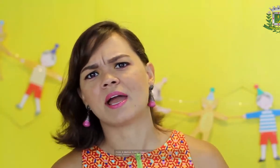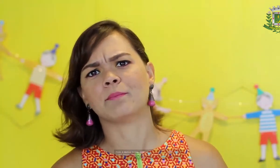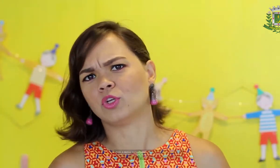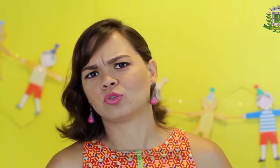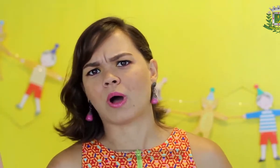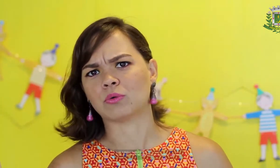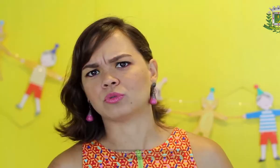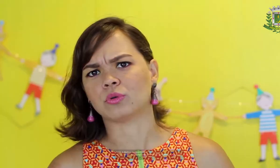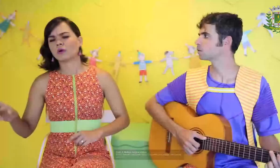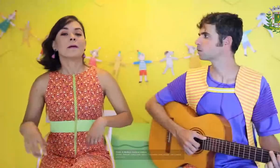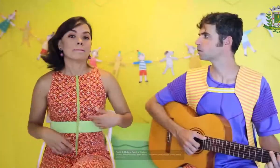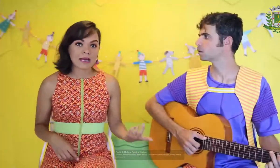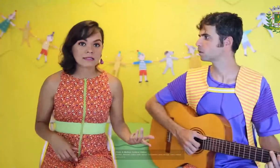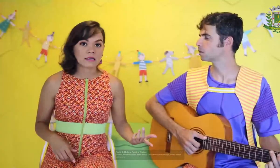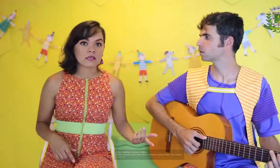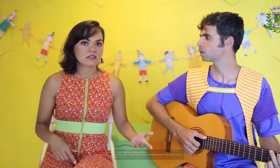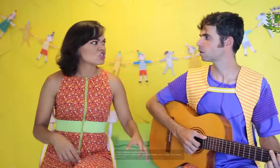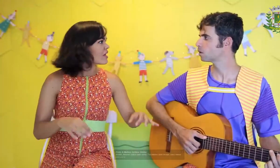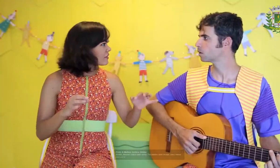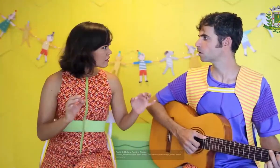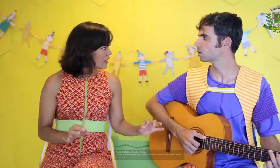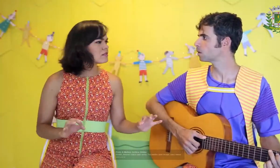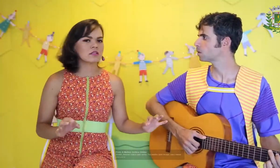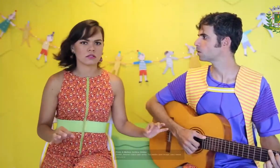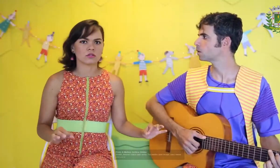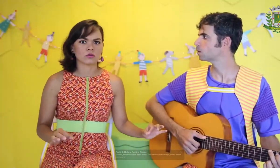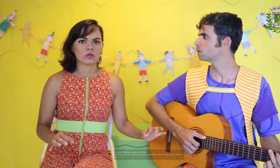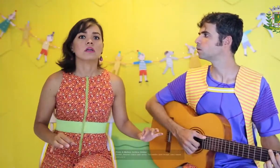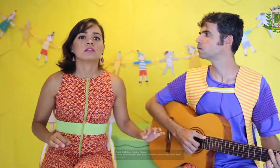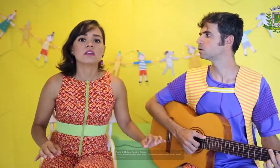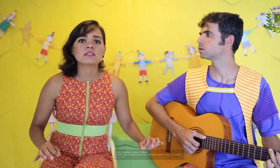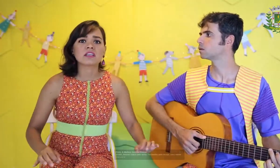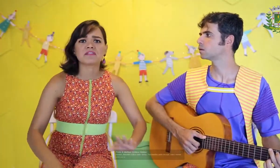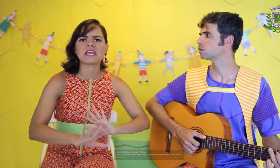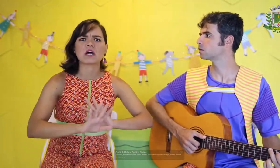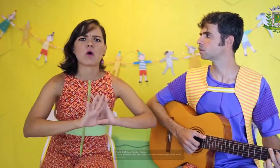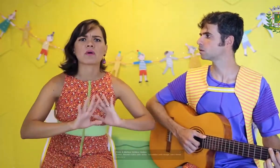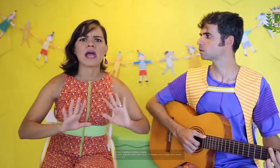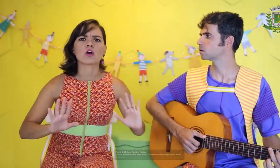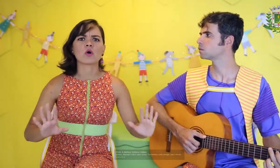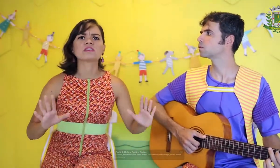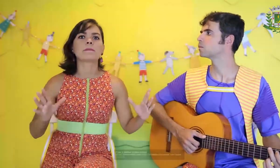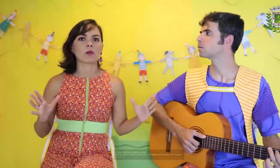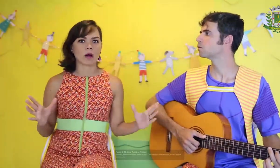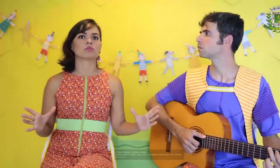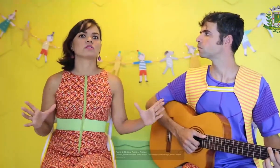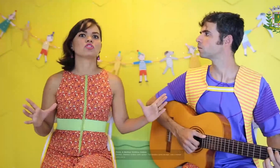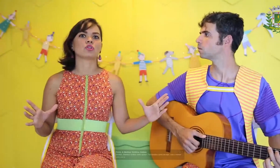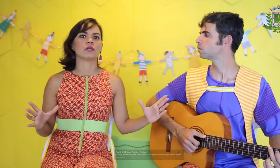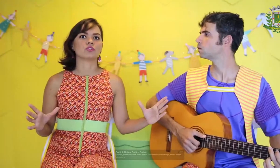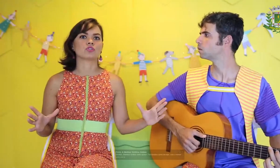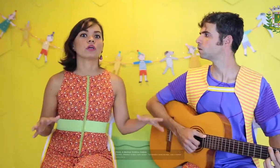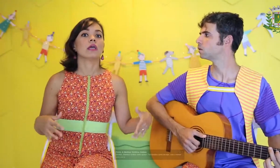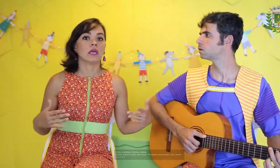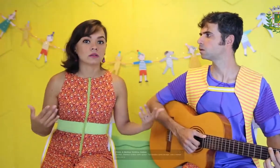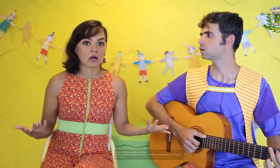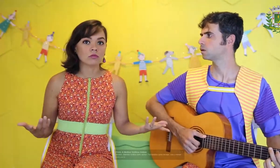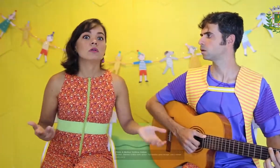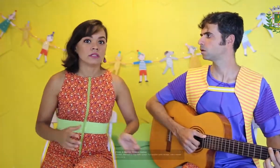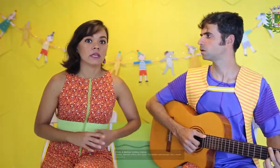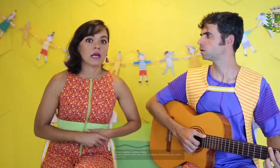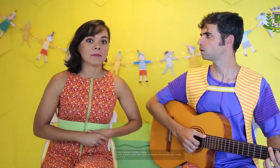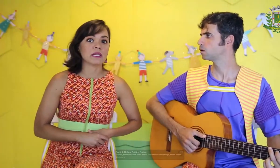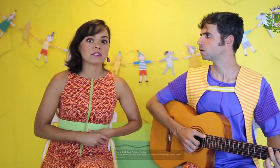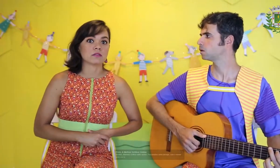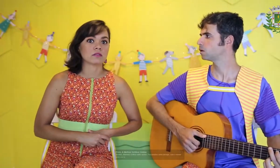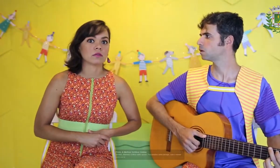pagar seria muito alto. Mas Anansi estava decidido. Disse que faria qualquer coisa pelo baú das histórias.